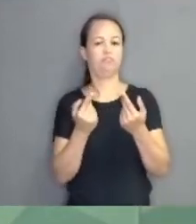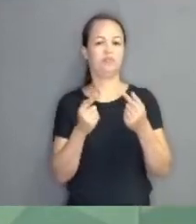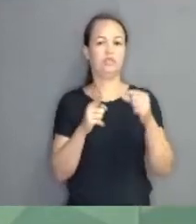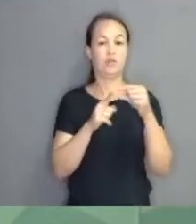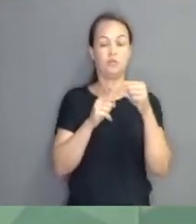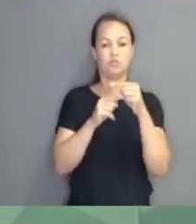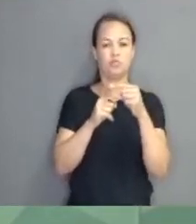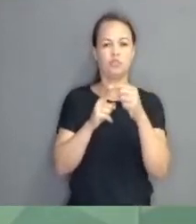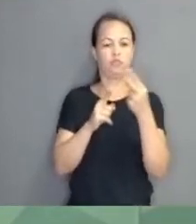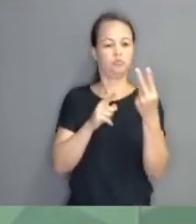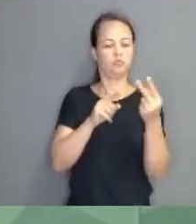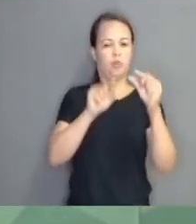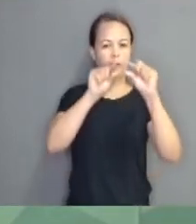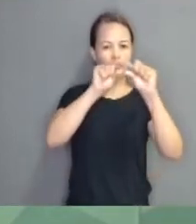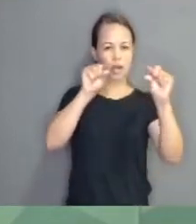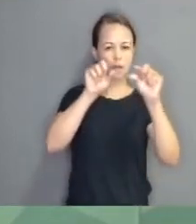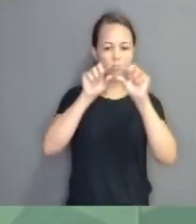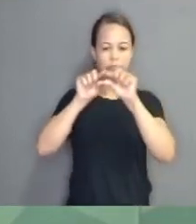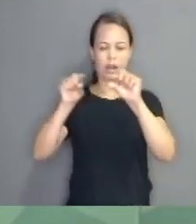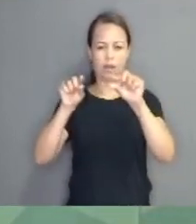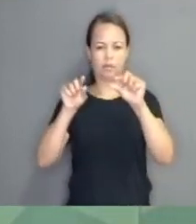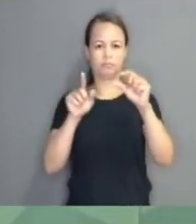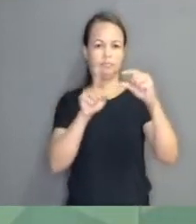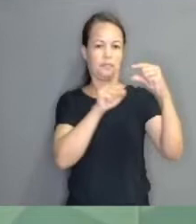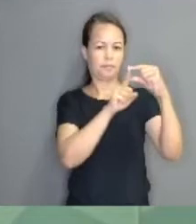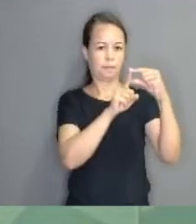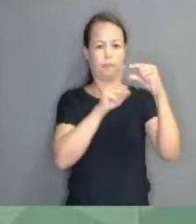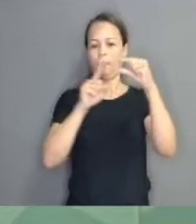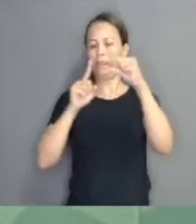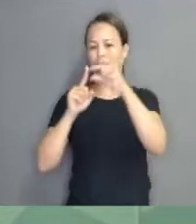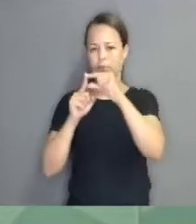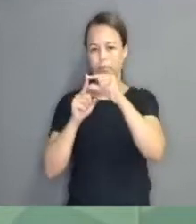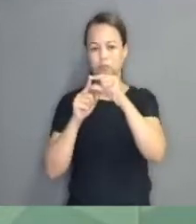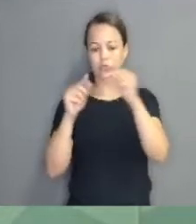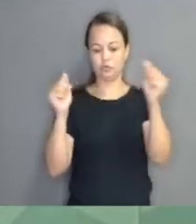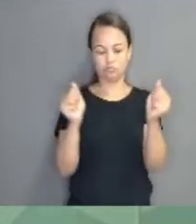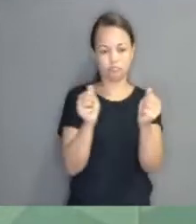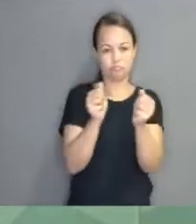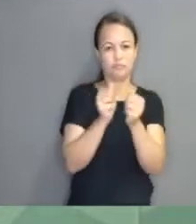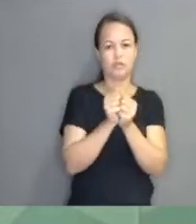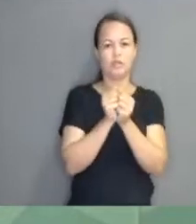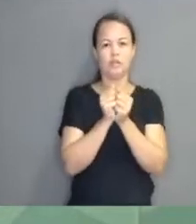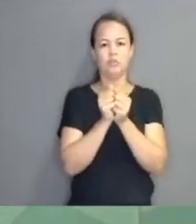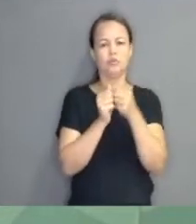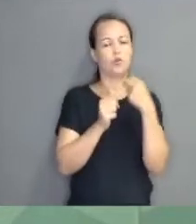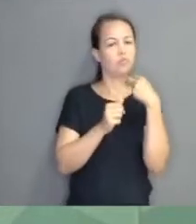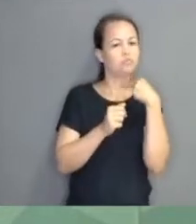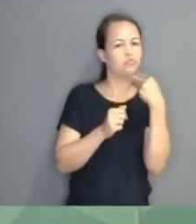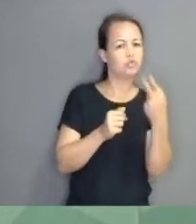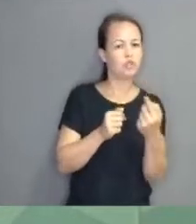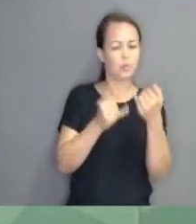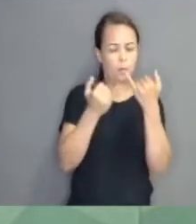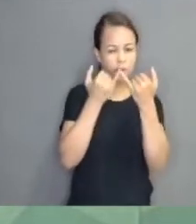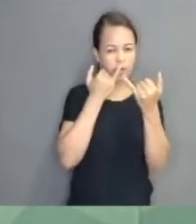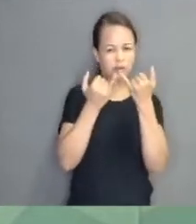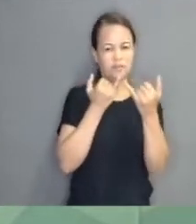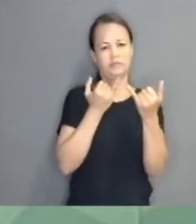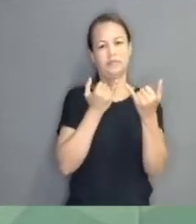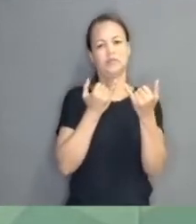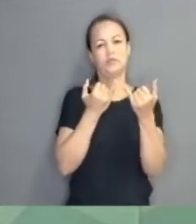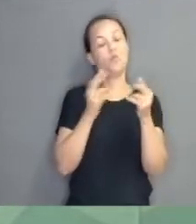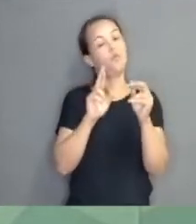duas palavrinhas que fazem são vinhos né quando junta quando estão juntas sozinhos parecidos